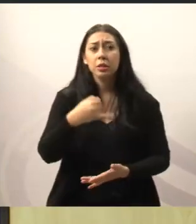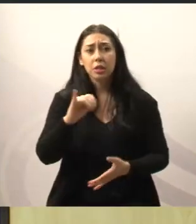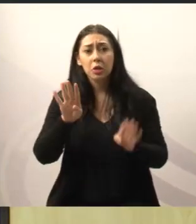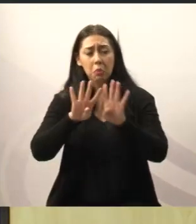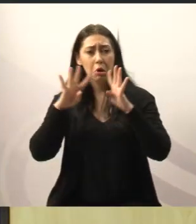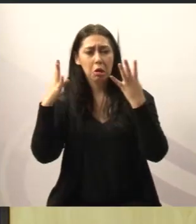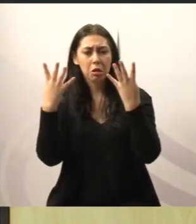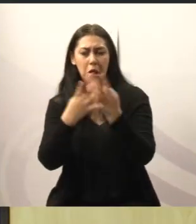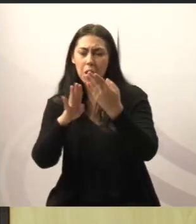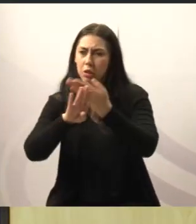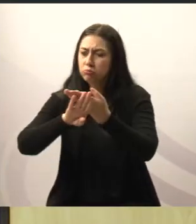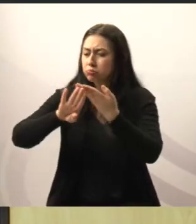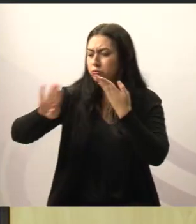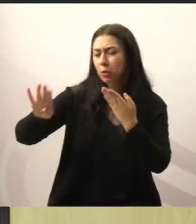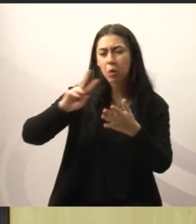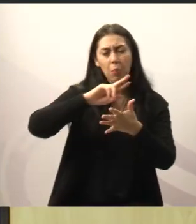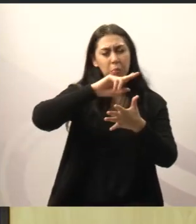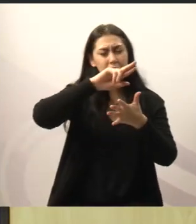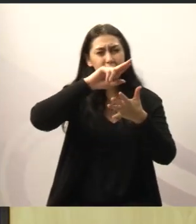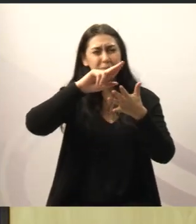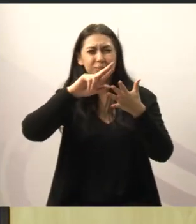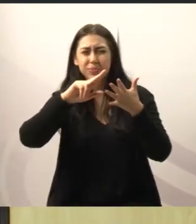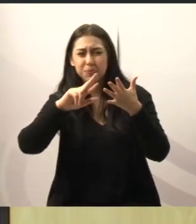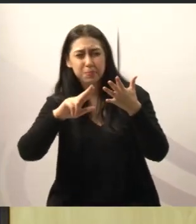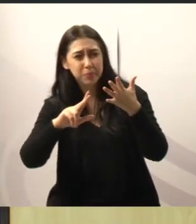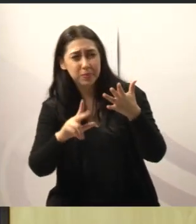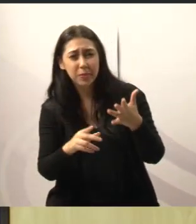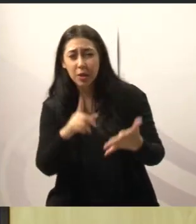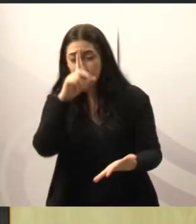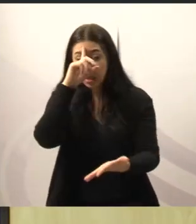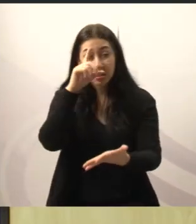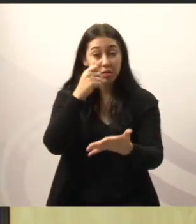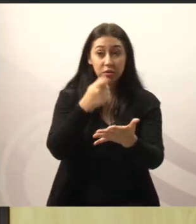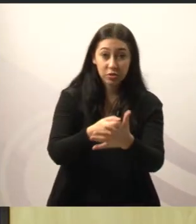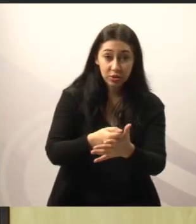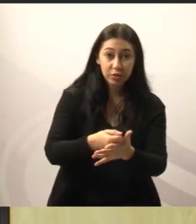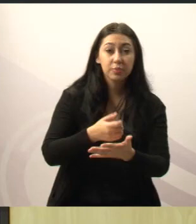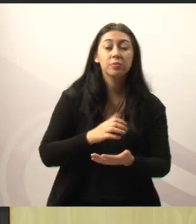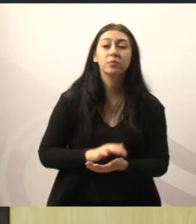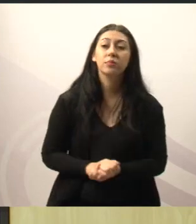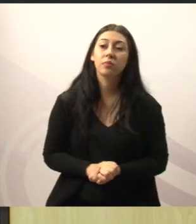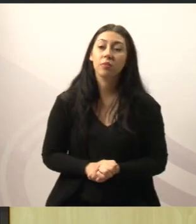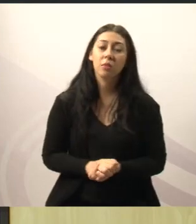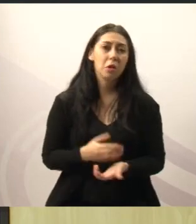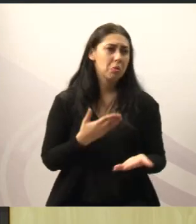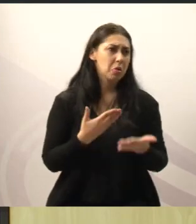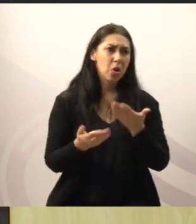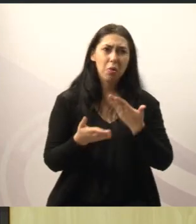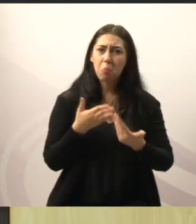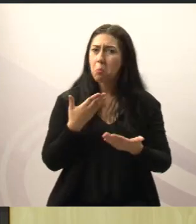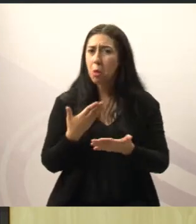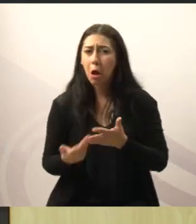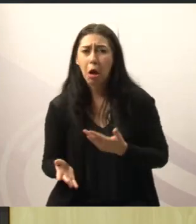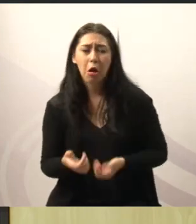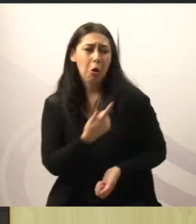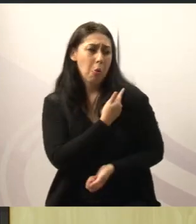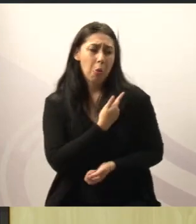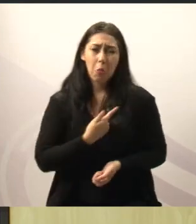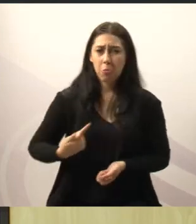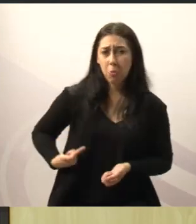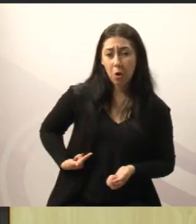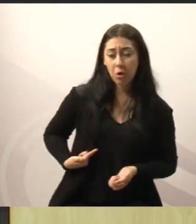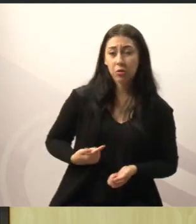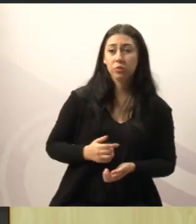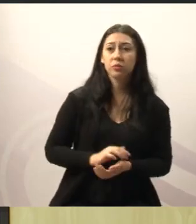ensino, restrições de comércio, atividades culturais e circulação de pessoas, entre outras, independentemente de ordens contrárias do governo